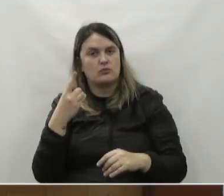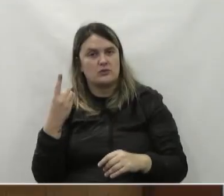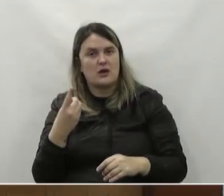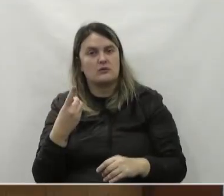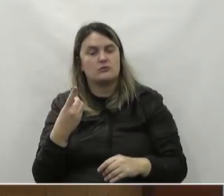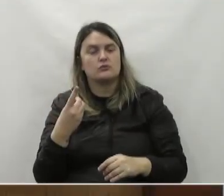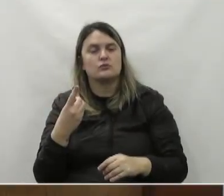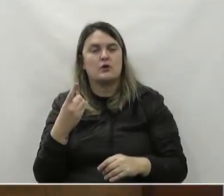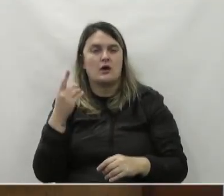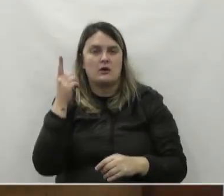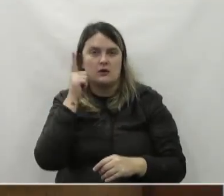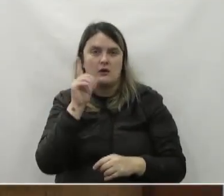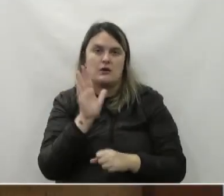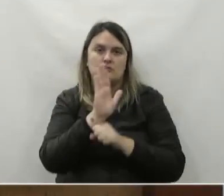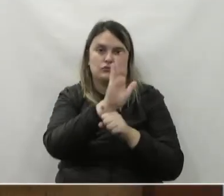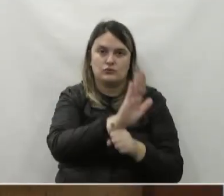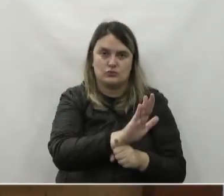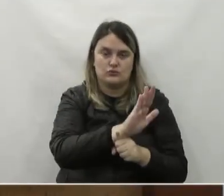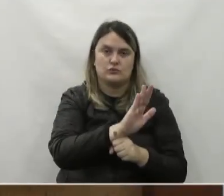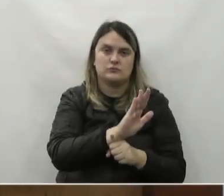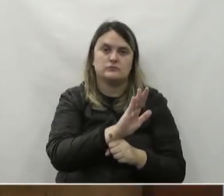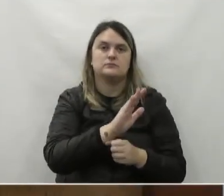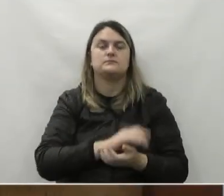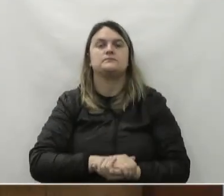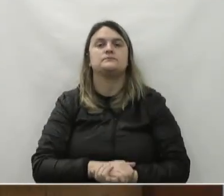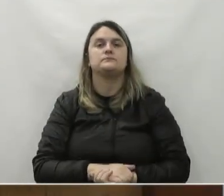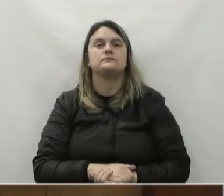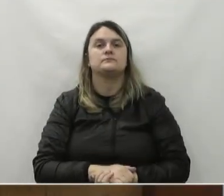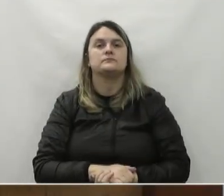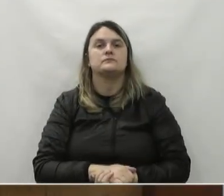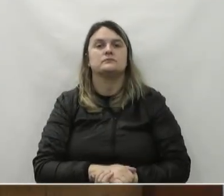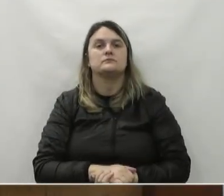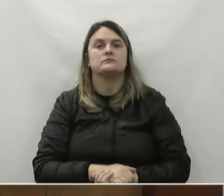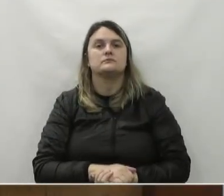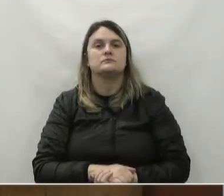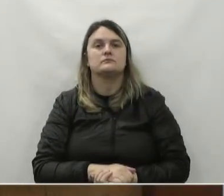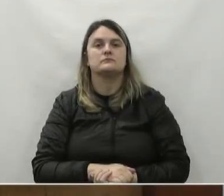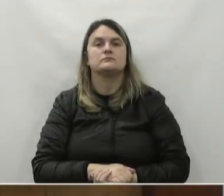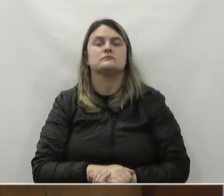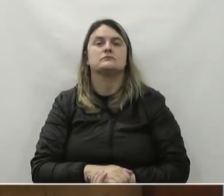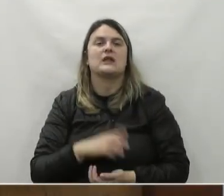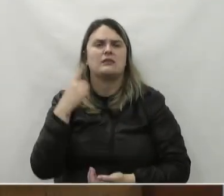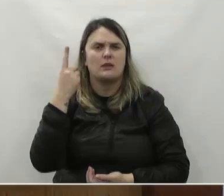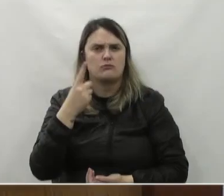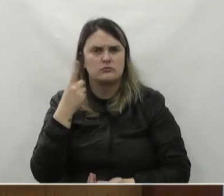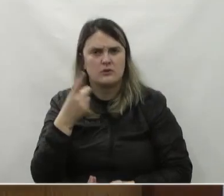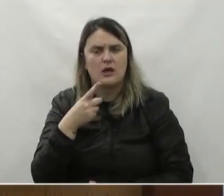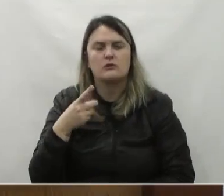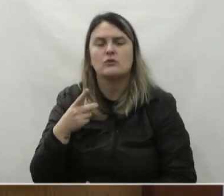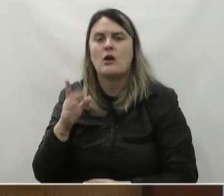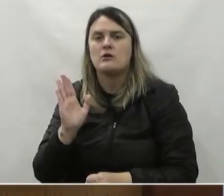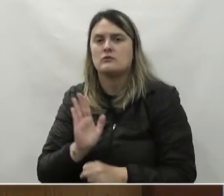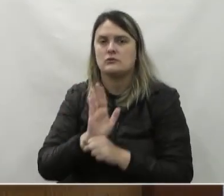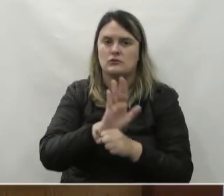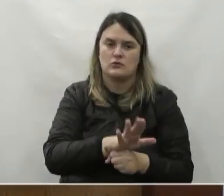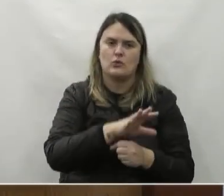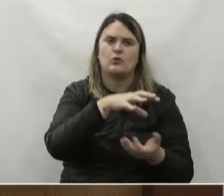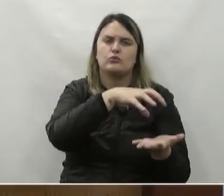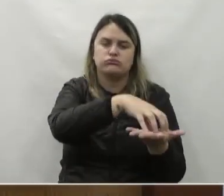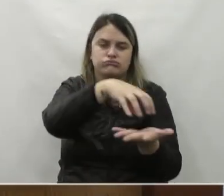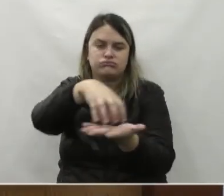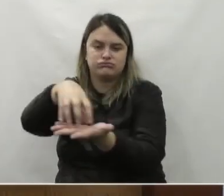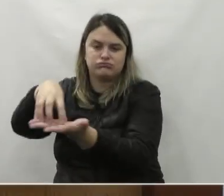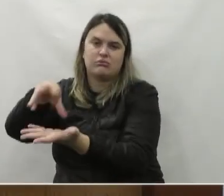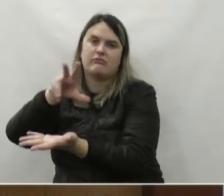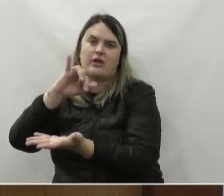do deputado em enviar os recursos, que muito bem serão aproveitados por essas entidades. Como eu sempre